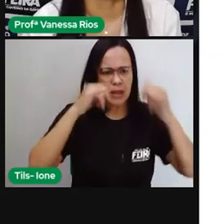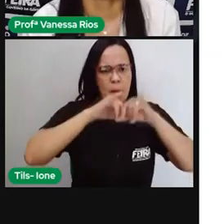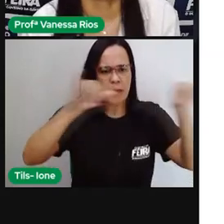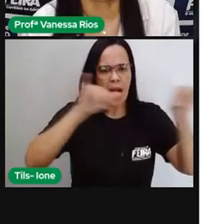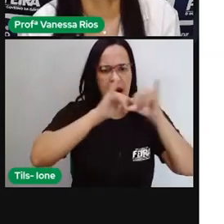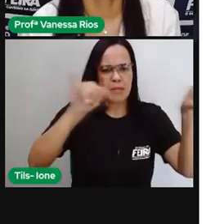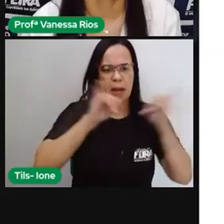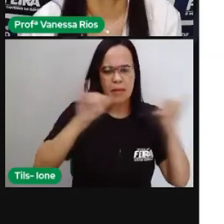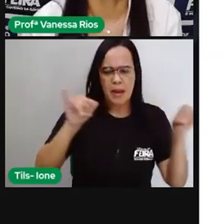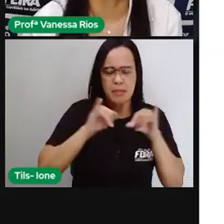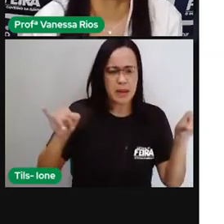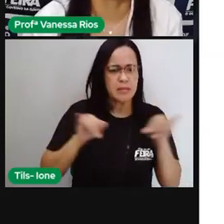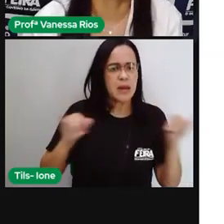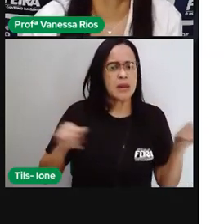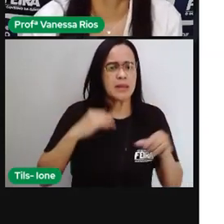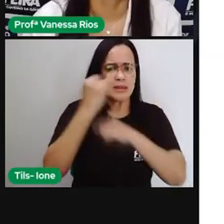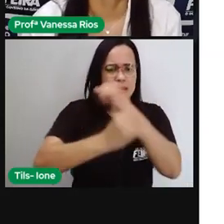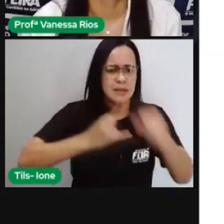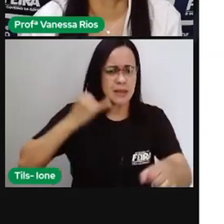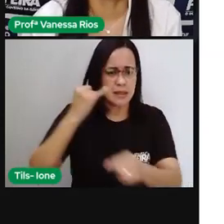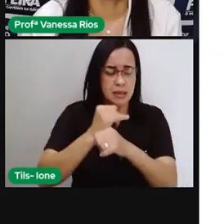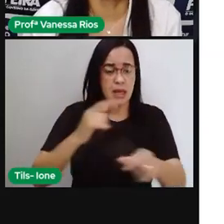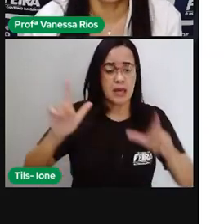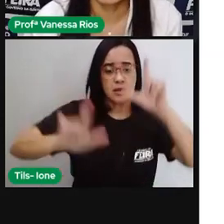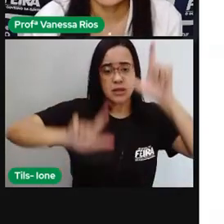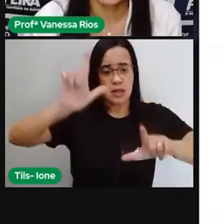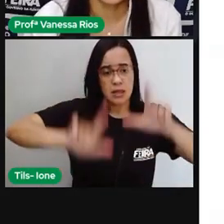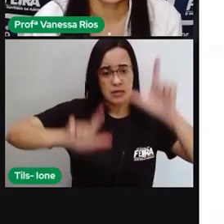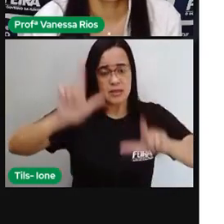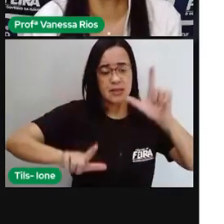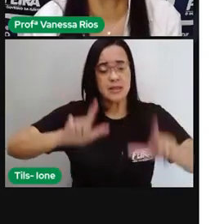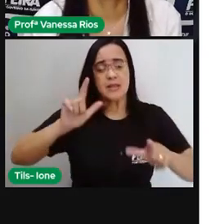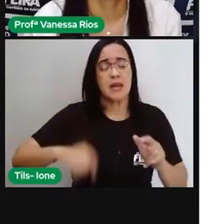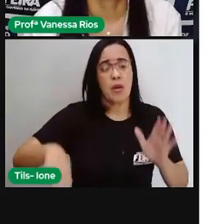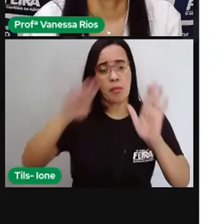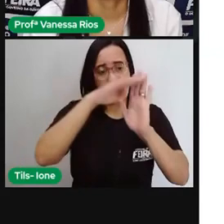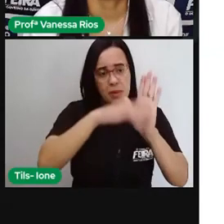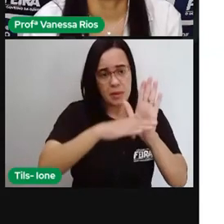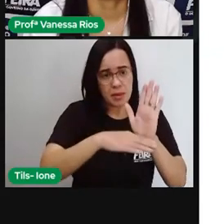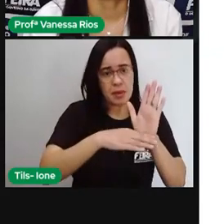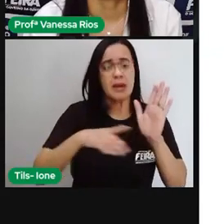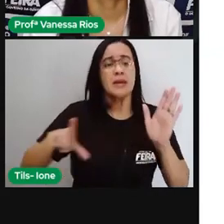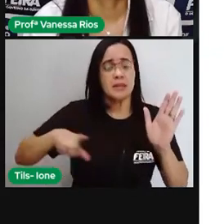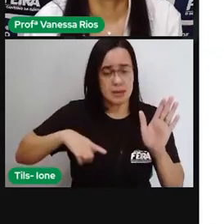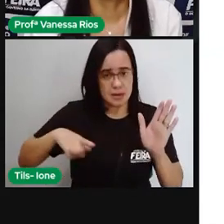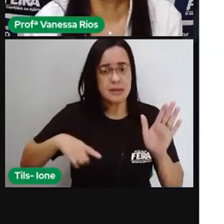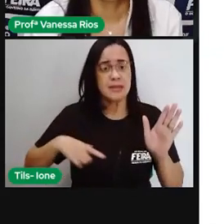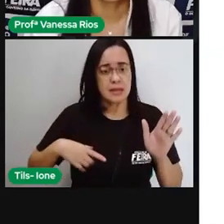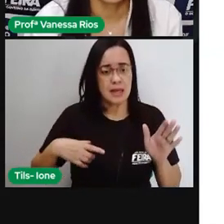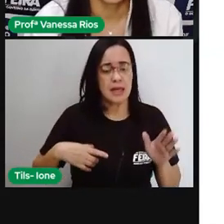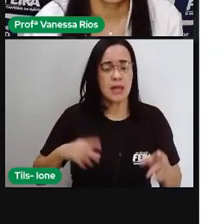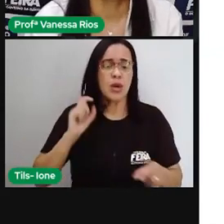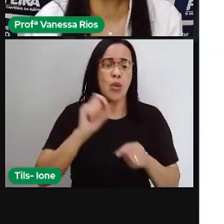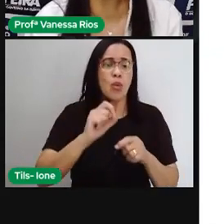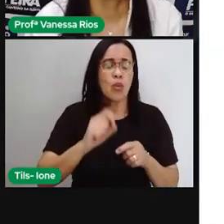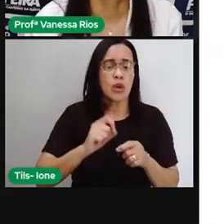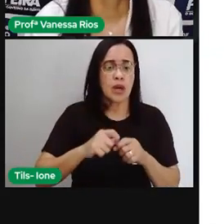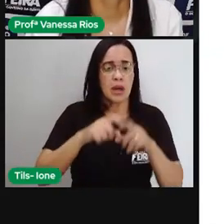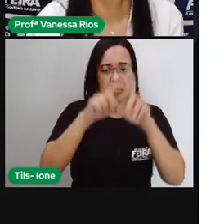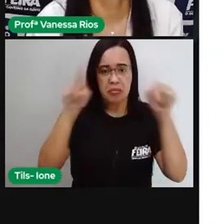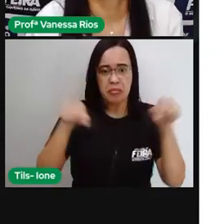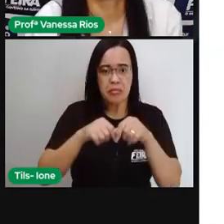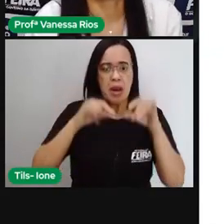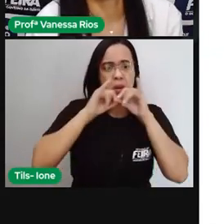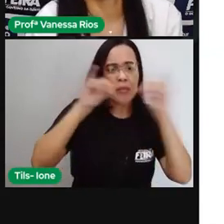na internet, na televisão, nos programas de televisão, campanhas